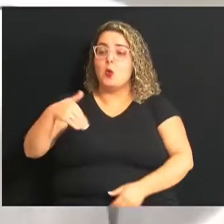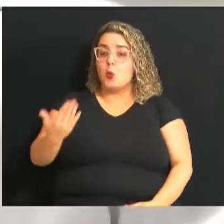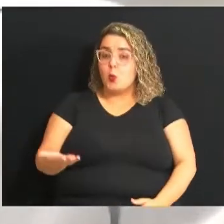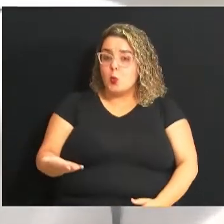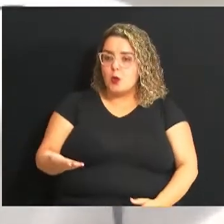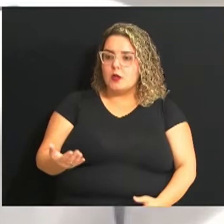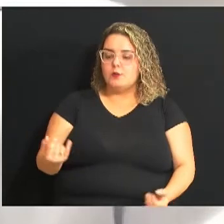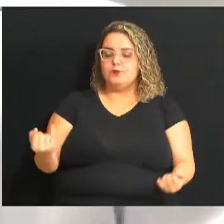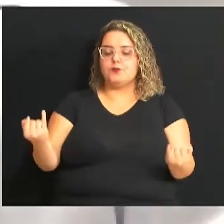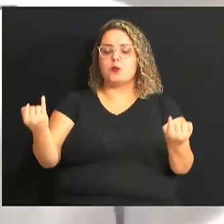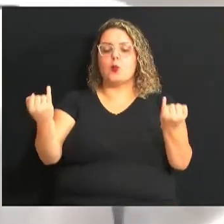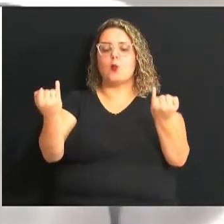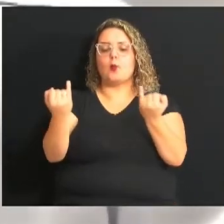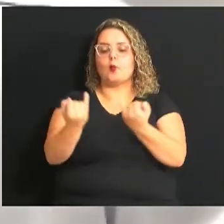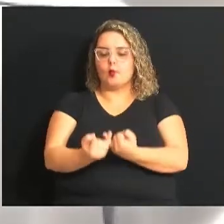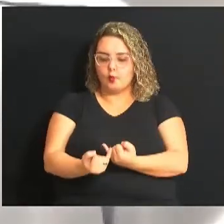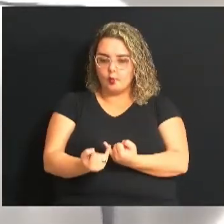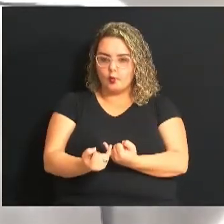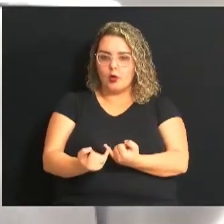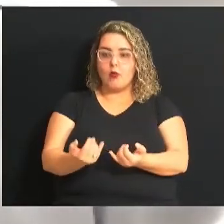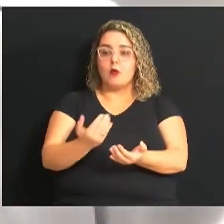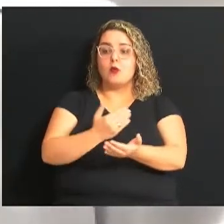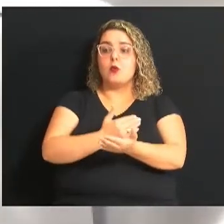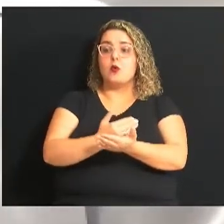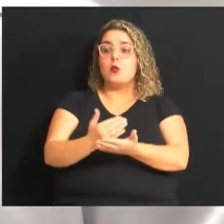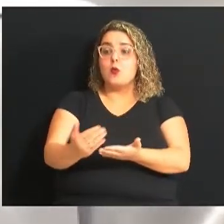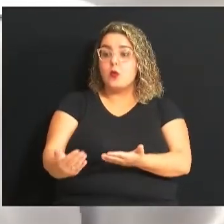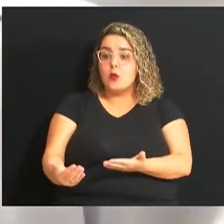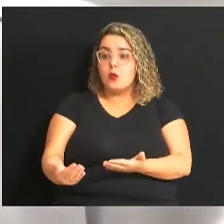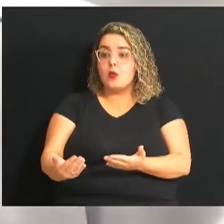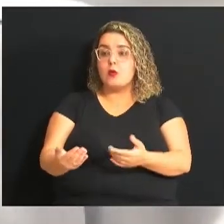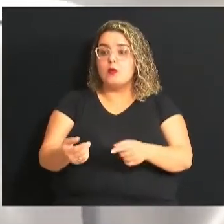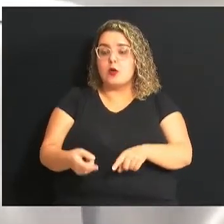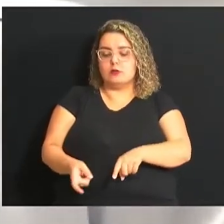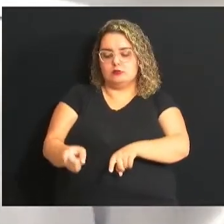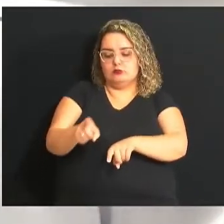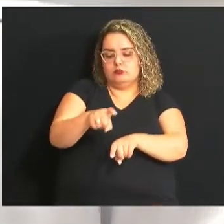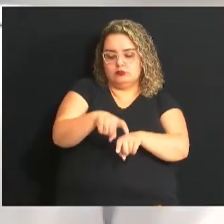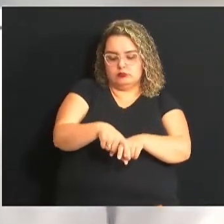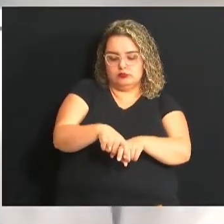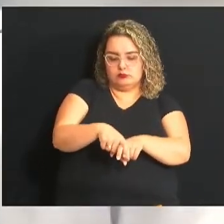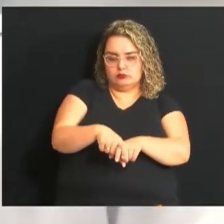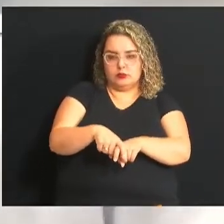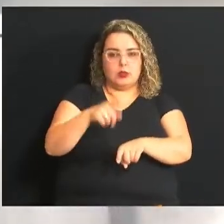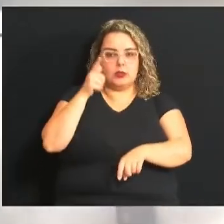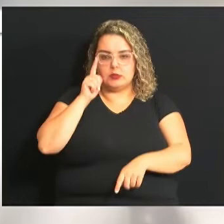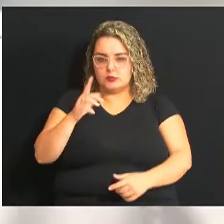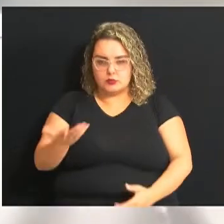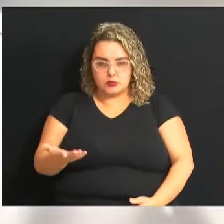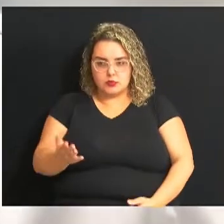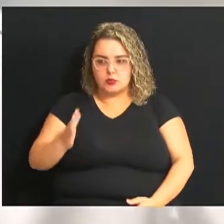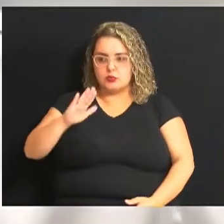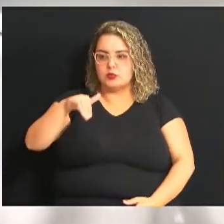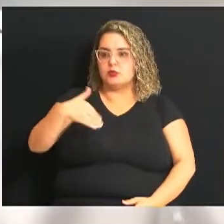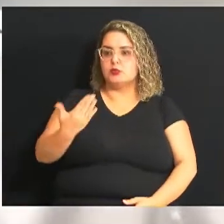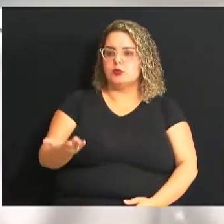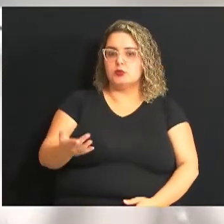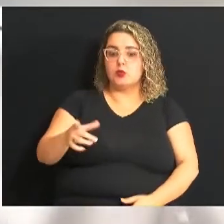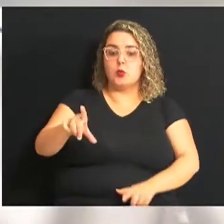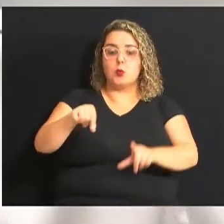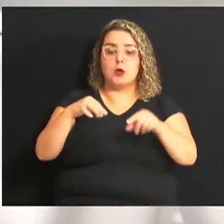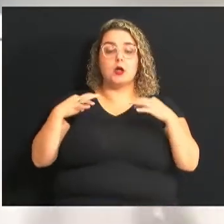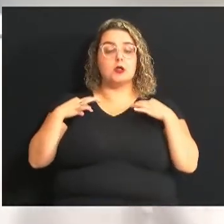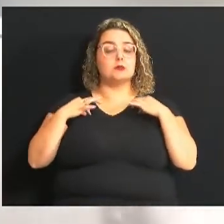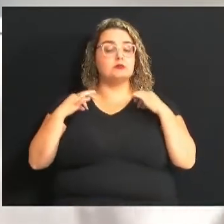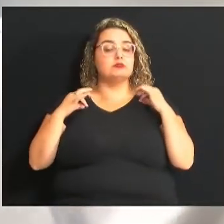emagrece, a hora que ele passa a poder cruzar as pernas que ele não conseguia cruzar, a hora que ele passa a escolher a roupa que